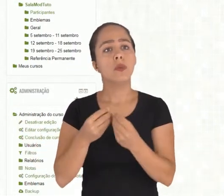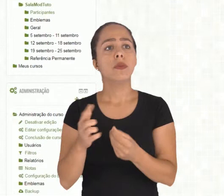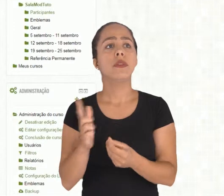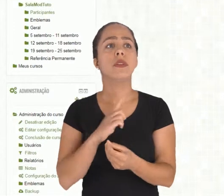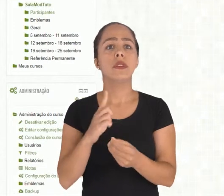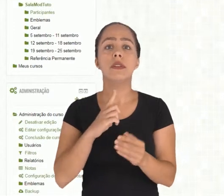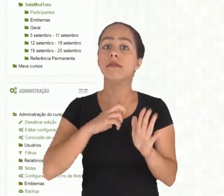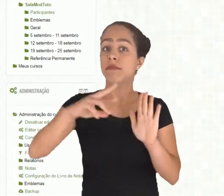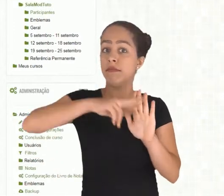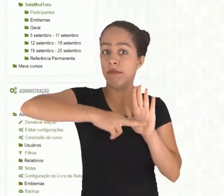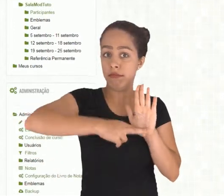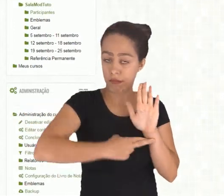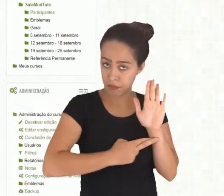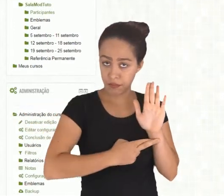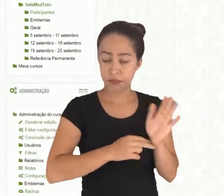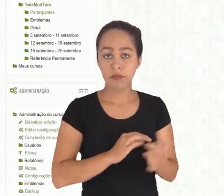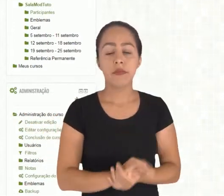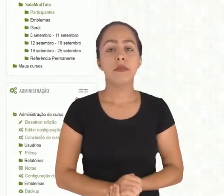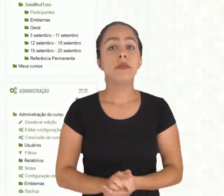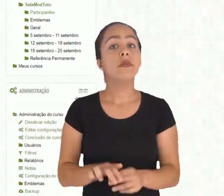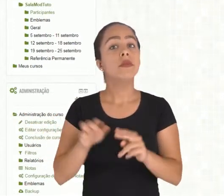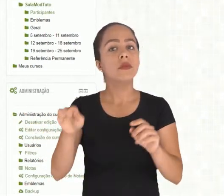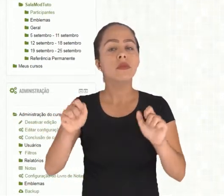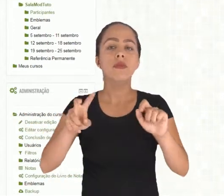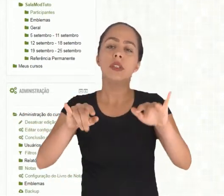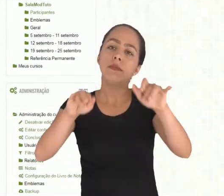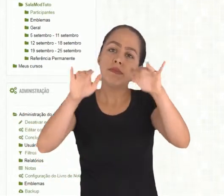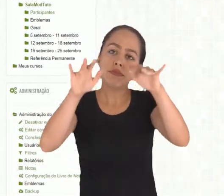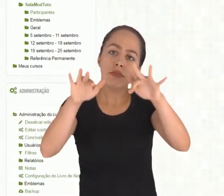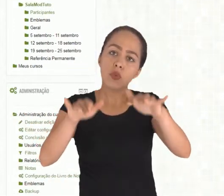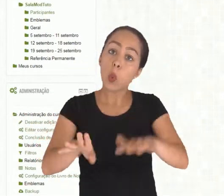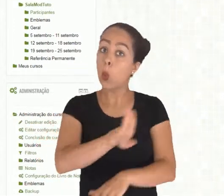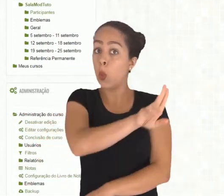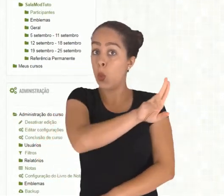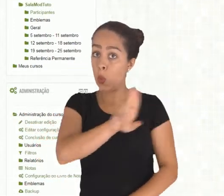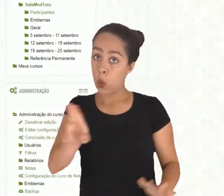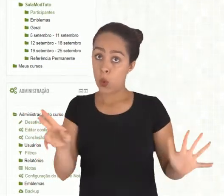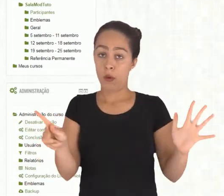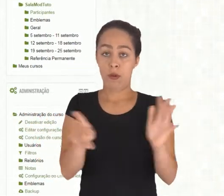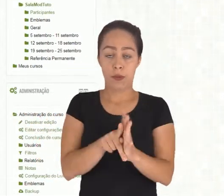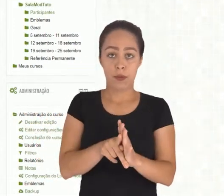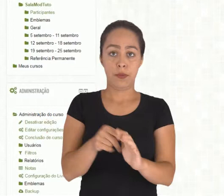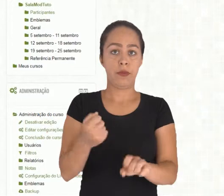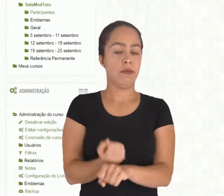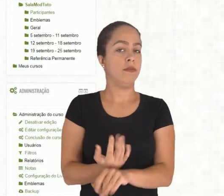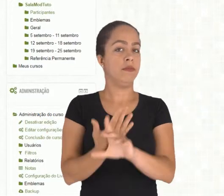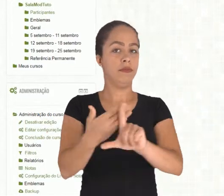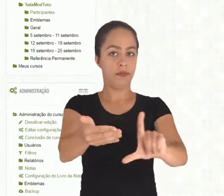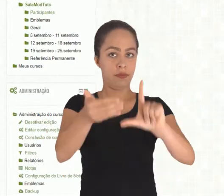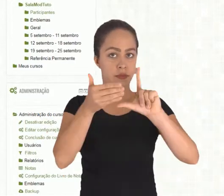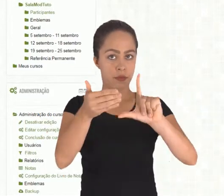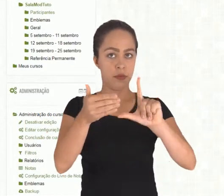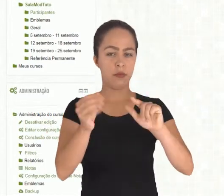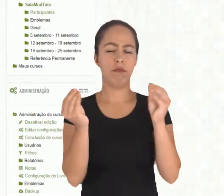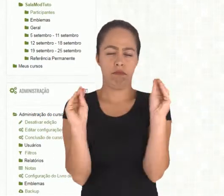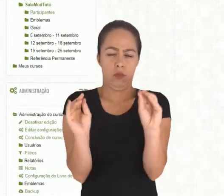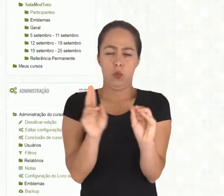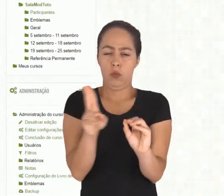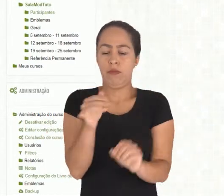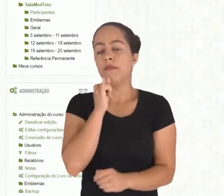né então você vai preencher apenas o nome da webconferência então vamos colocar aqui como uma webconferência